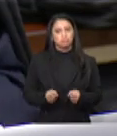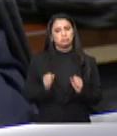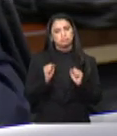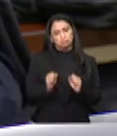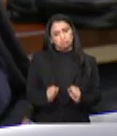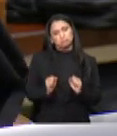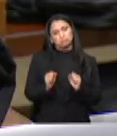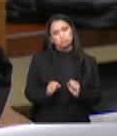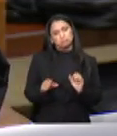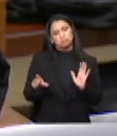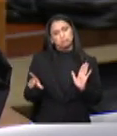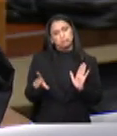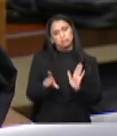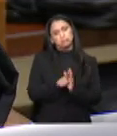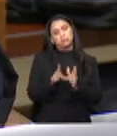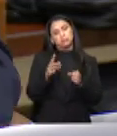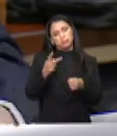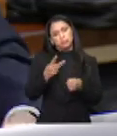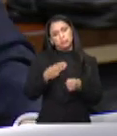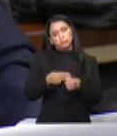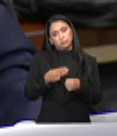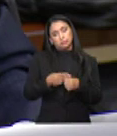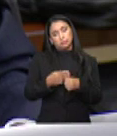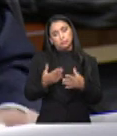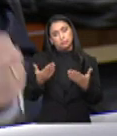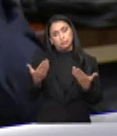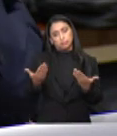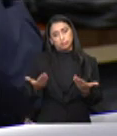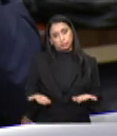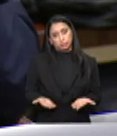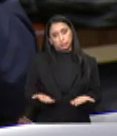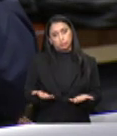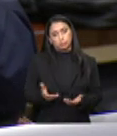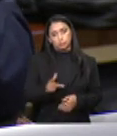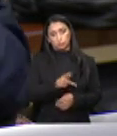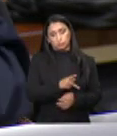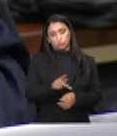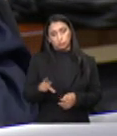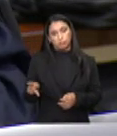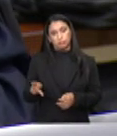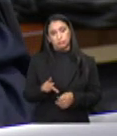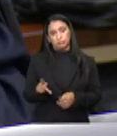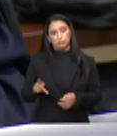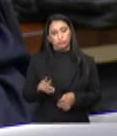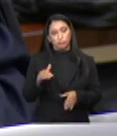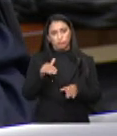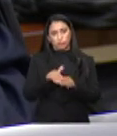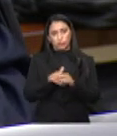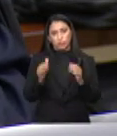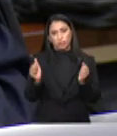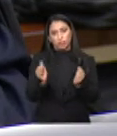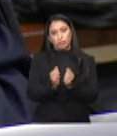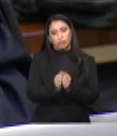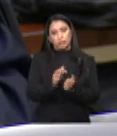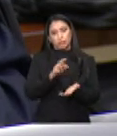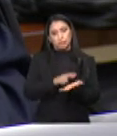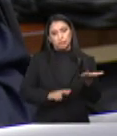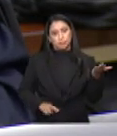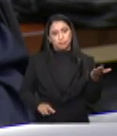ser uma lei municipal. Eu, portanto, presidente, estou acompanhando a relatora para